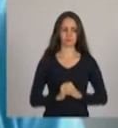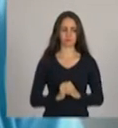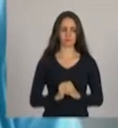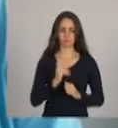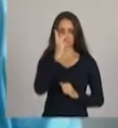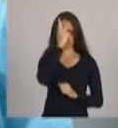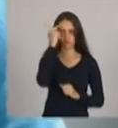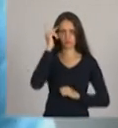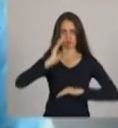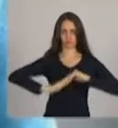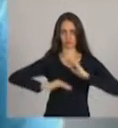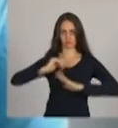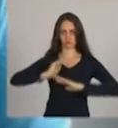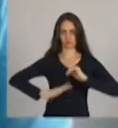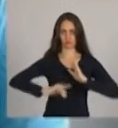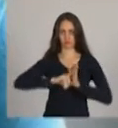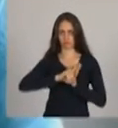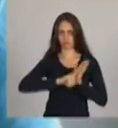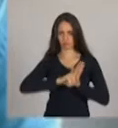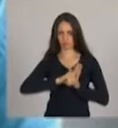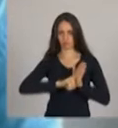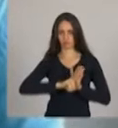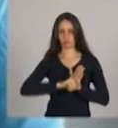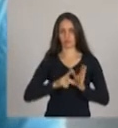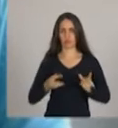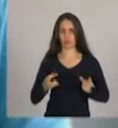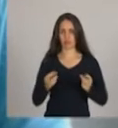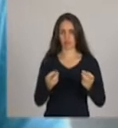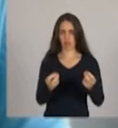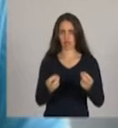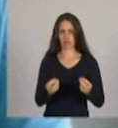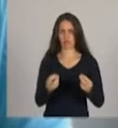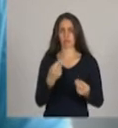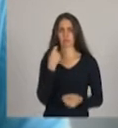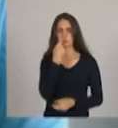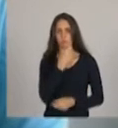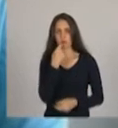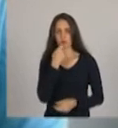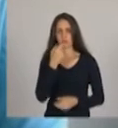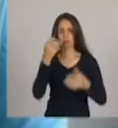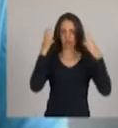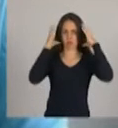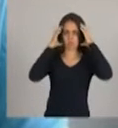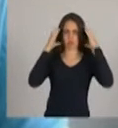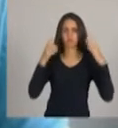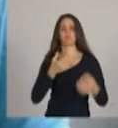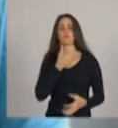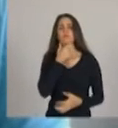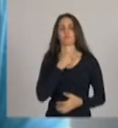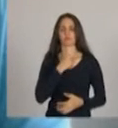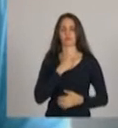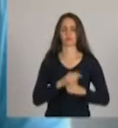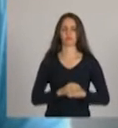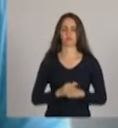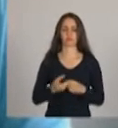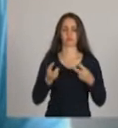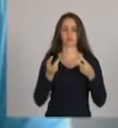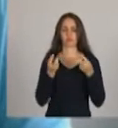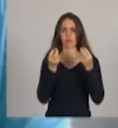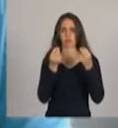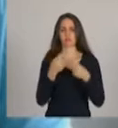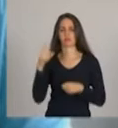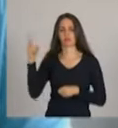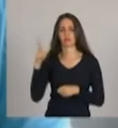Pessoas especialistas no serviço de câncer de boca, de cabeça e pescoço, de